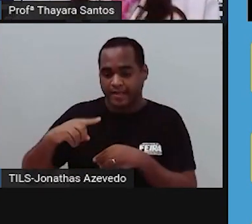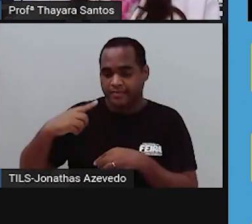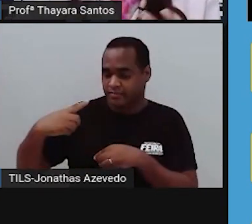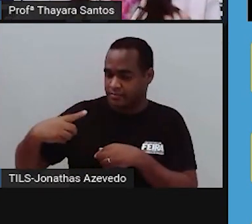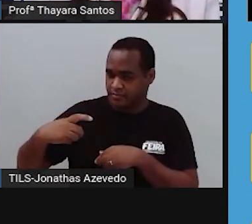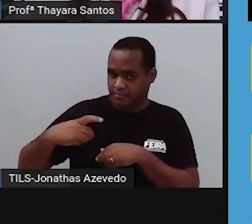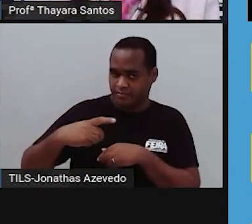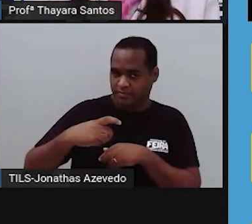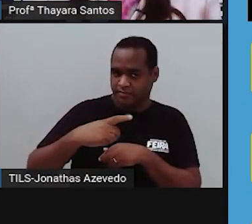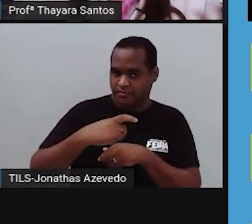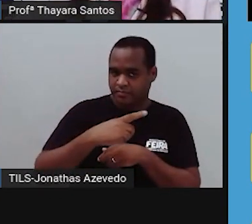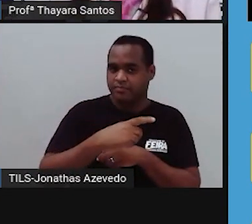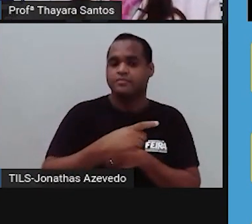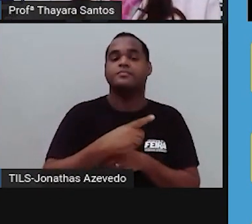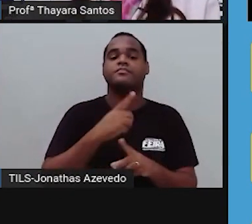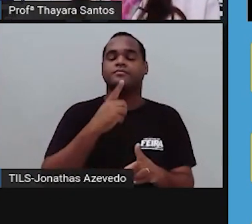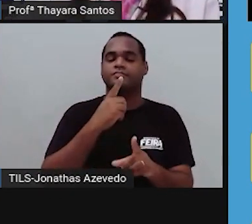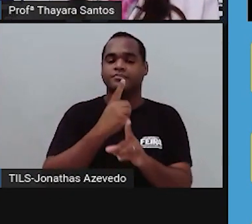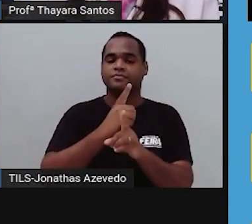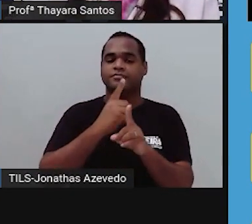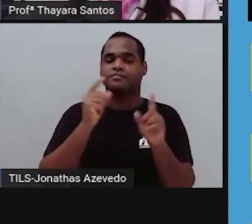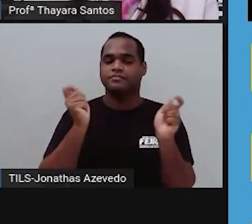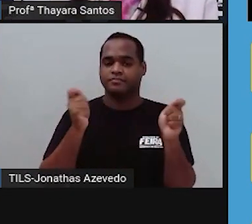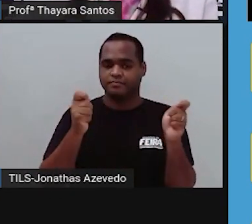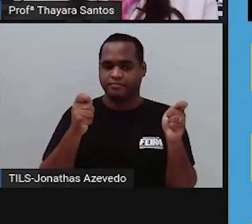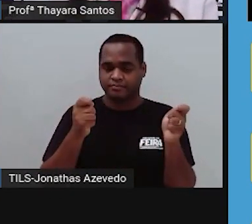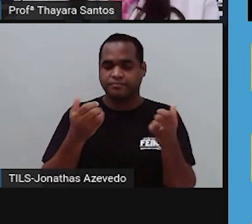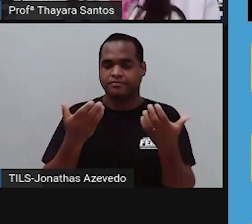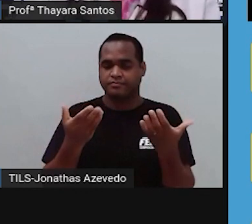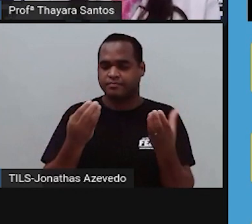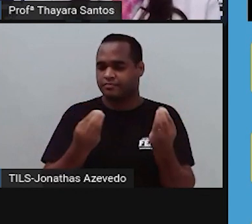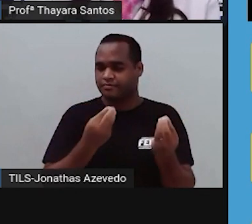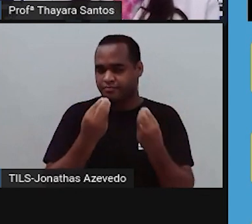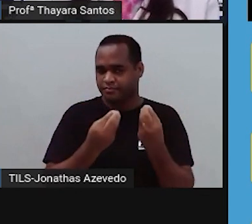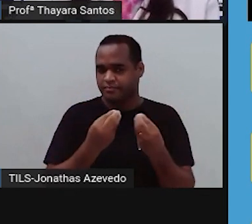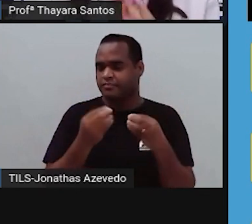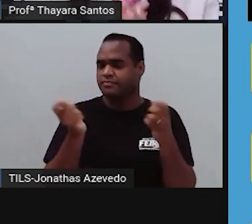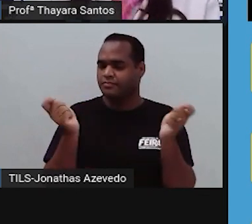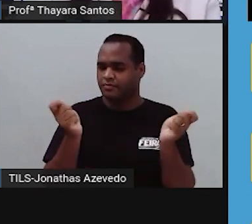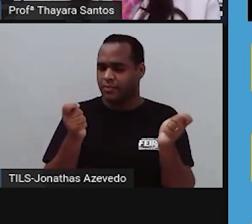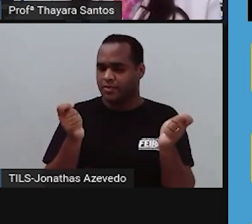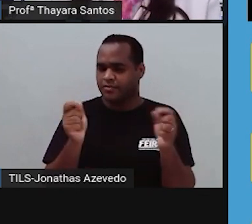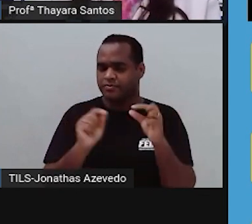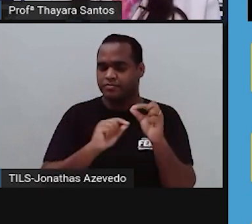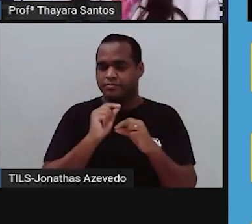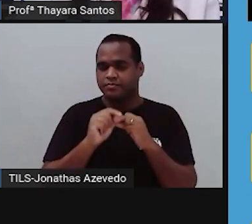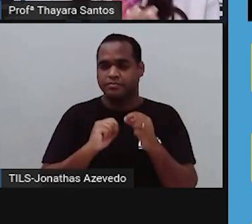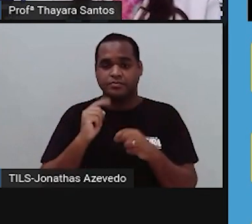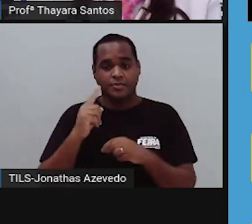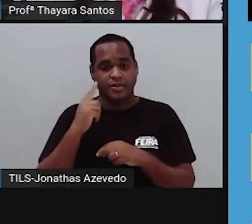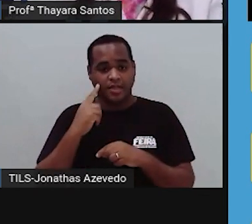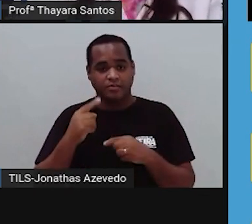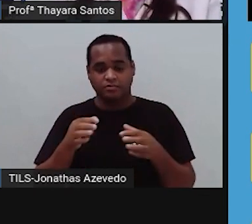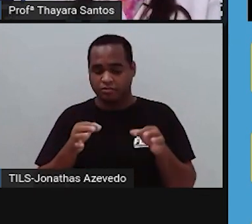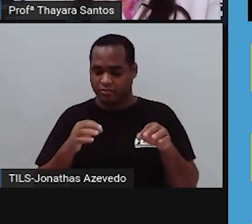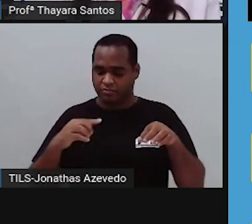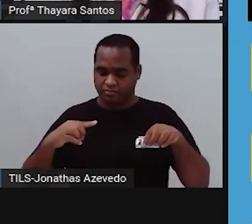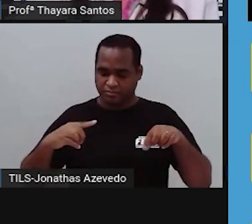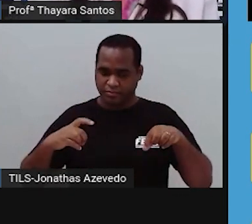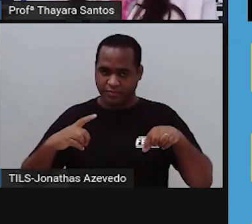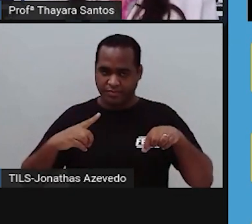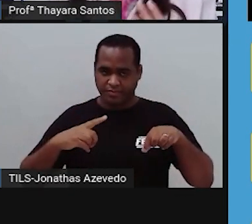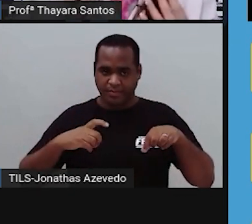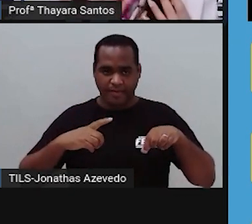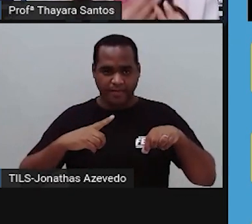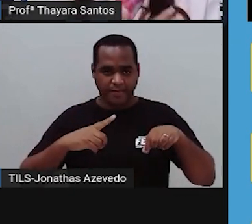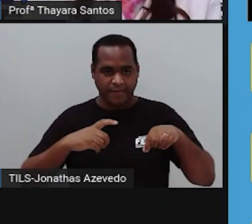vai encontrar, ele pode, na verdade, né, não necessariamente vai, mas ele pode encontrar esse ovócito secundário, ele vai